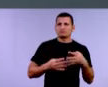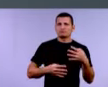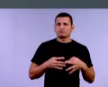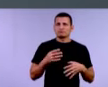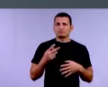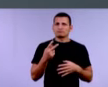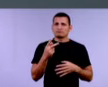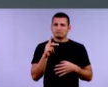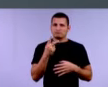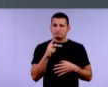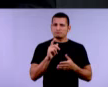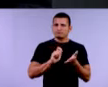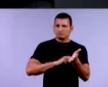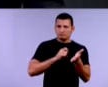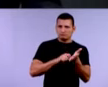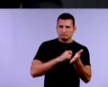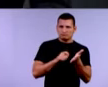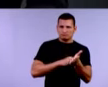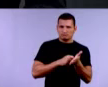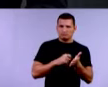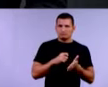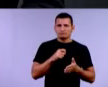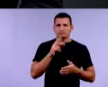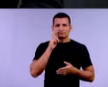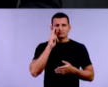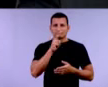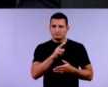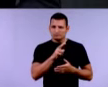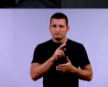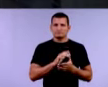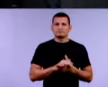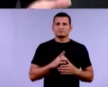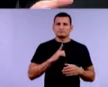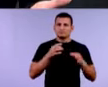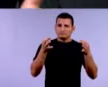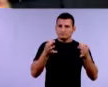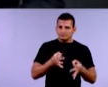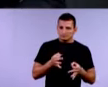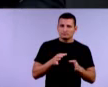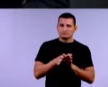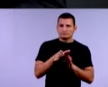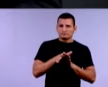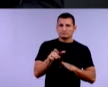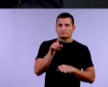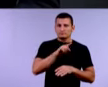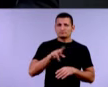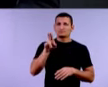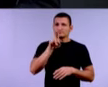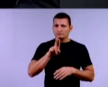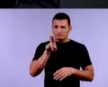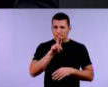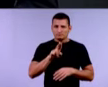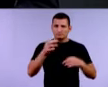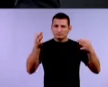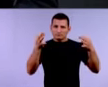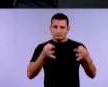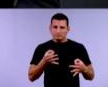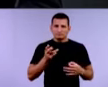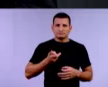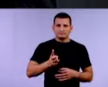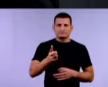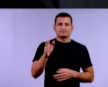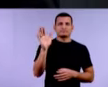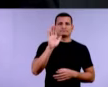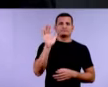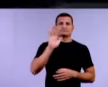tua composição de escrita. Viu só? Tenho certeza que depois destas dicas, você usará a maneira correta sempre.